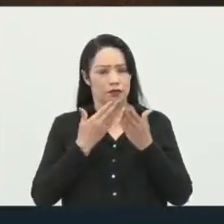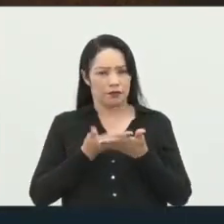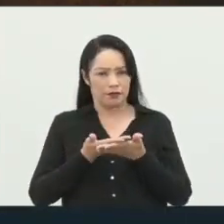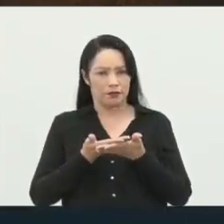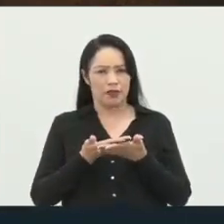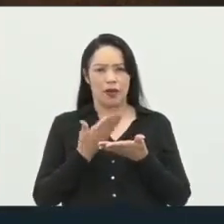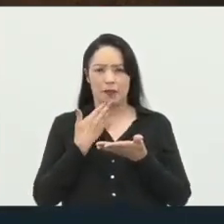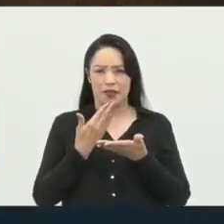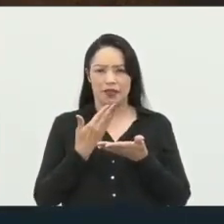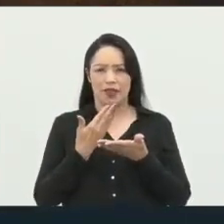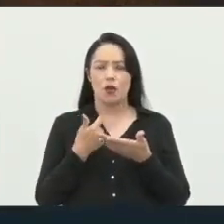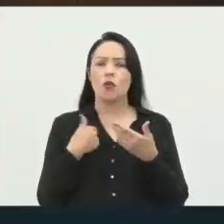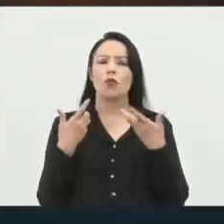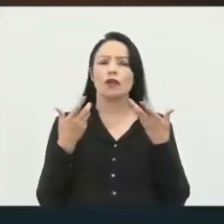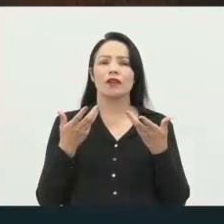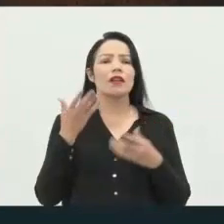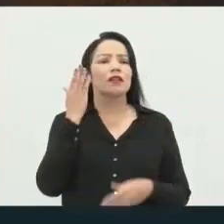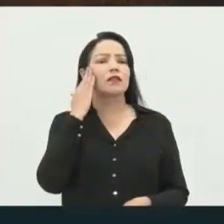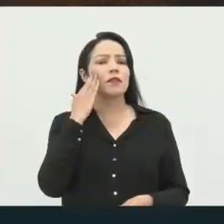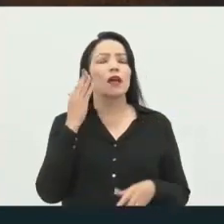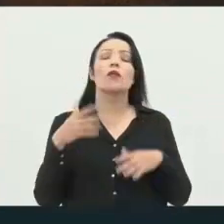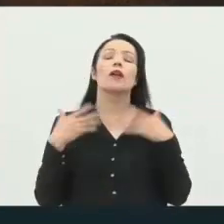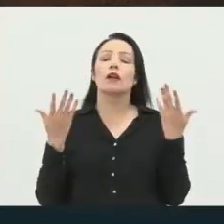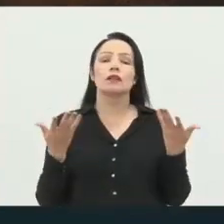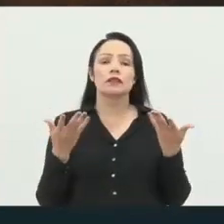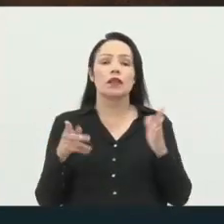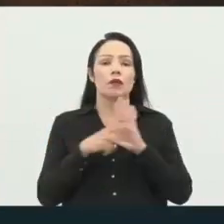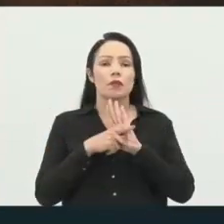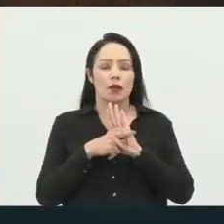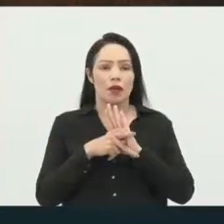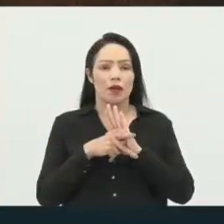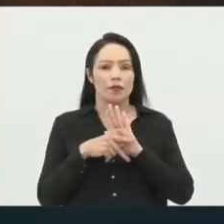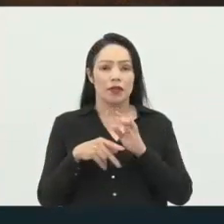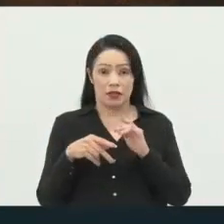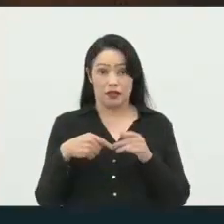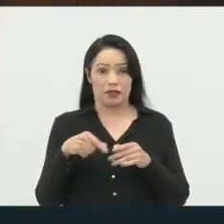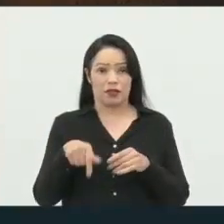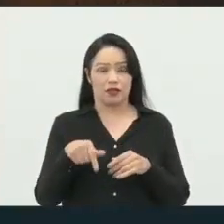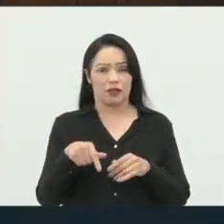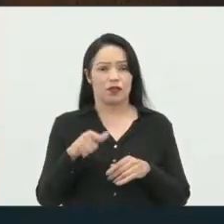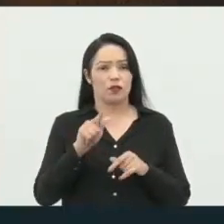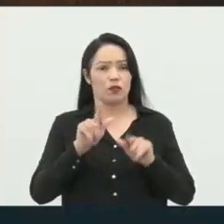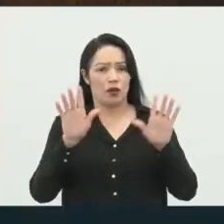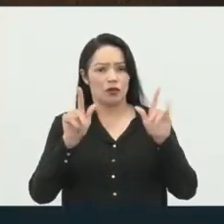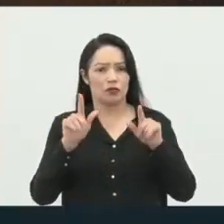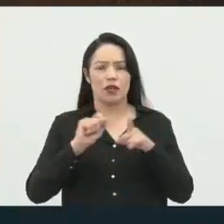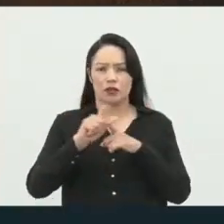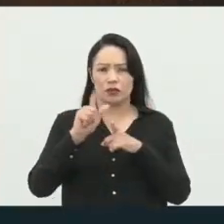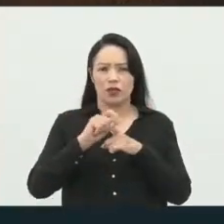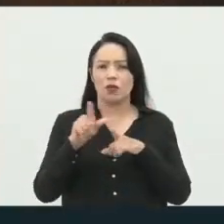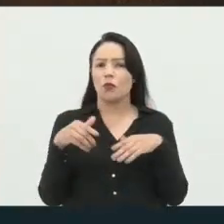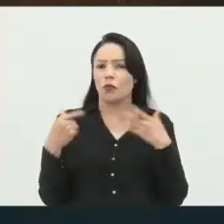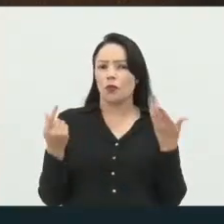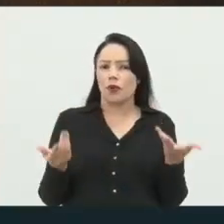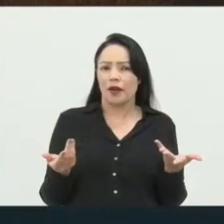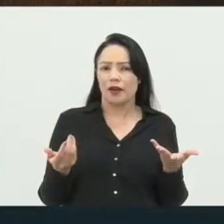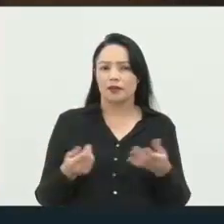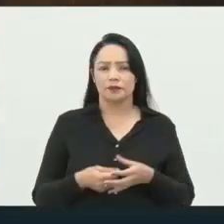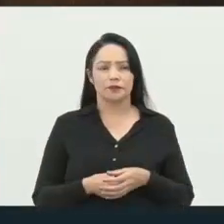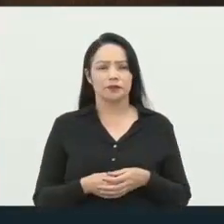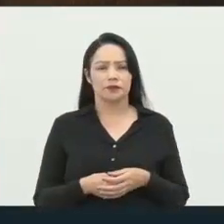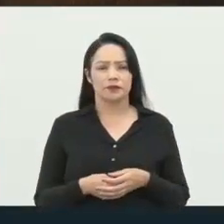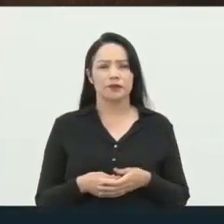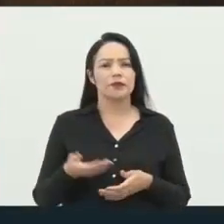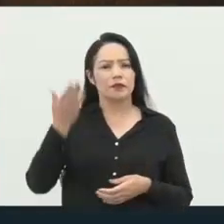saber quais são as máquinas Quais são os equipamentos que a Prefeitura de Guarulhos tá tá alugando né saber qual que era o valor que a proguaru